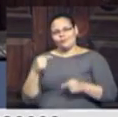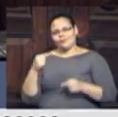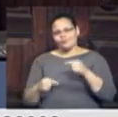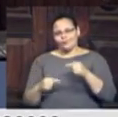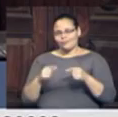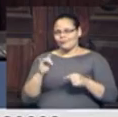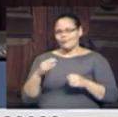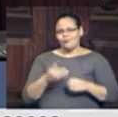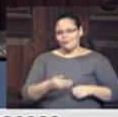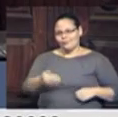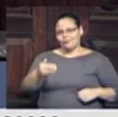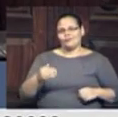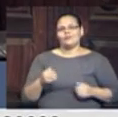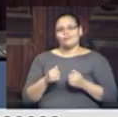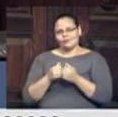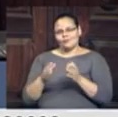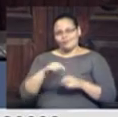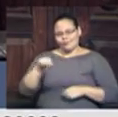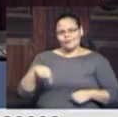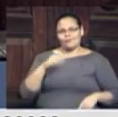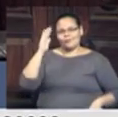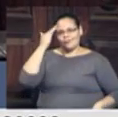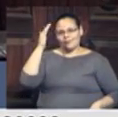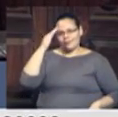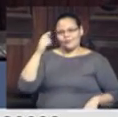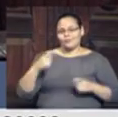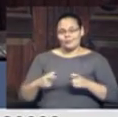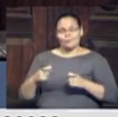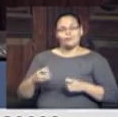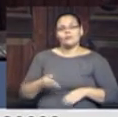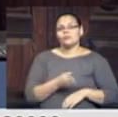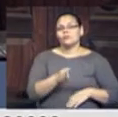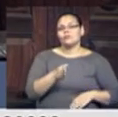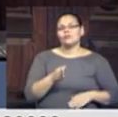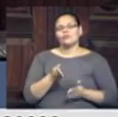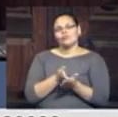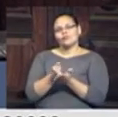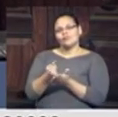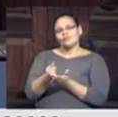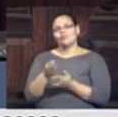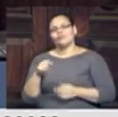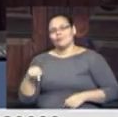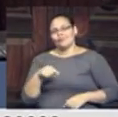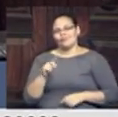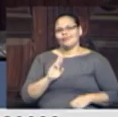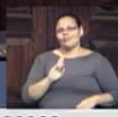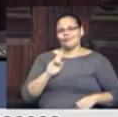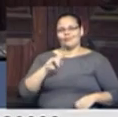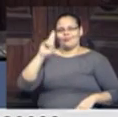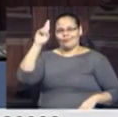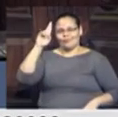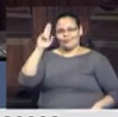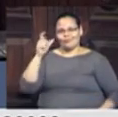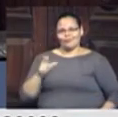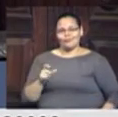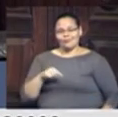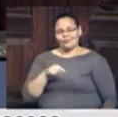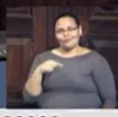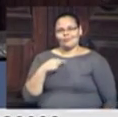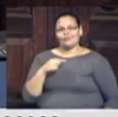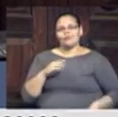só começará se nós compreendermos para onde nós estamos indo e quem nós representamos e o que